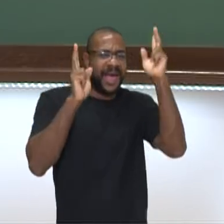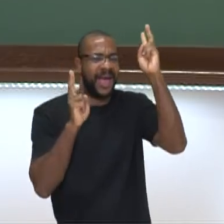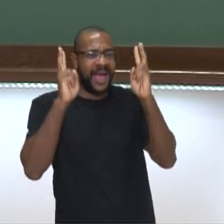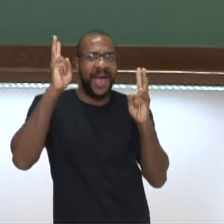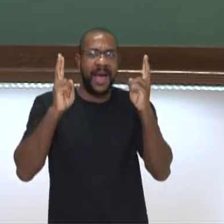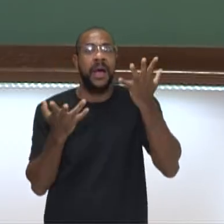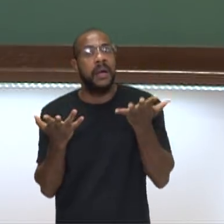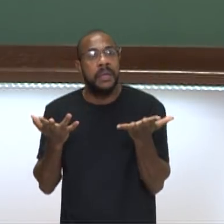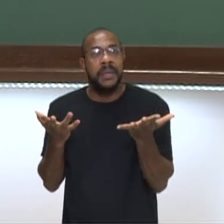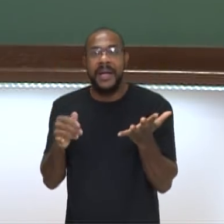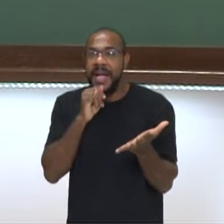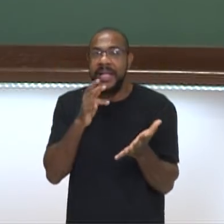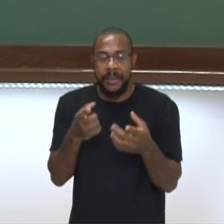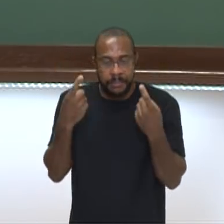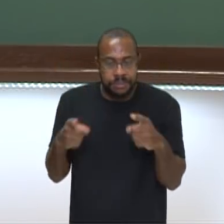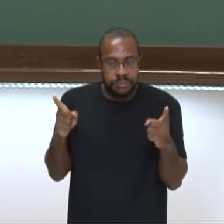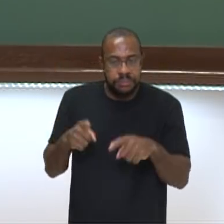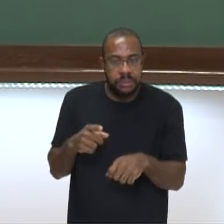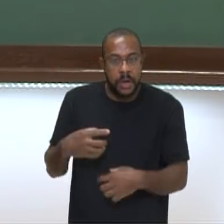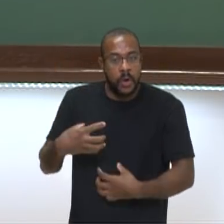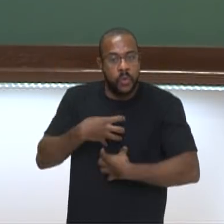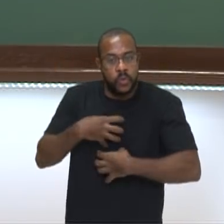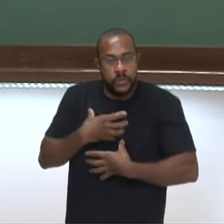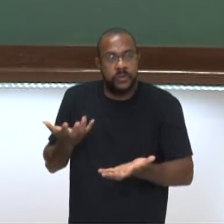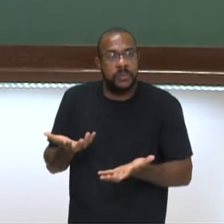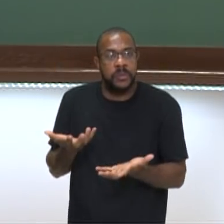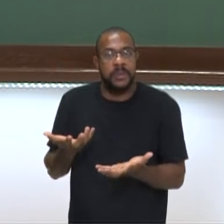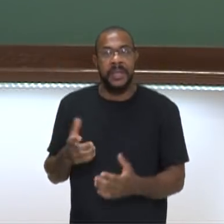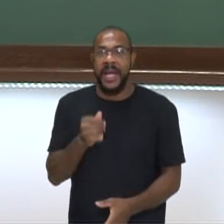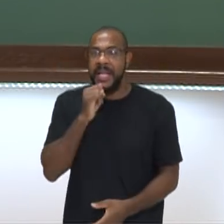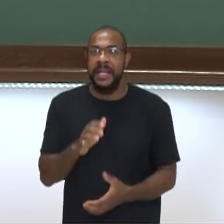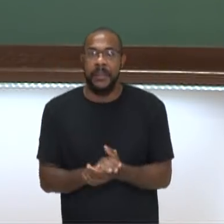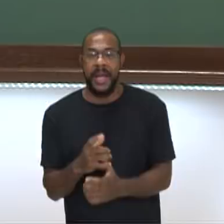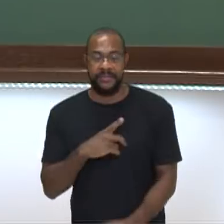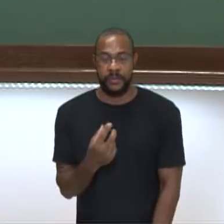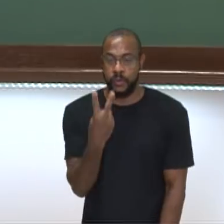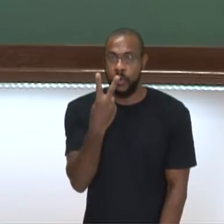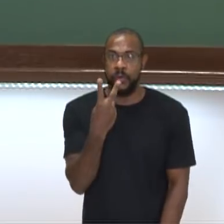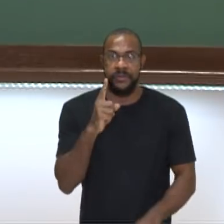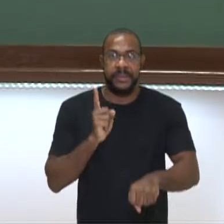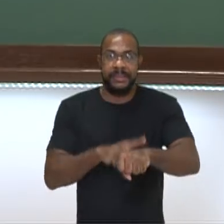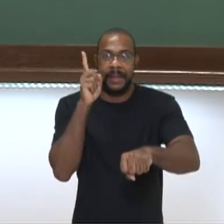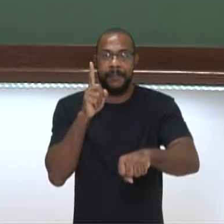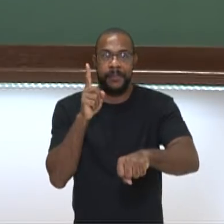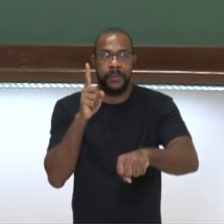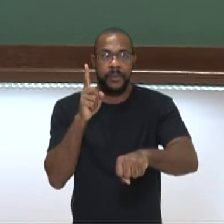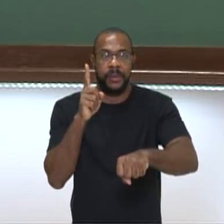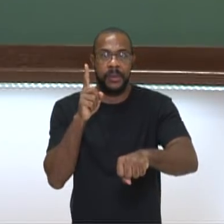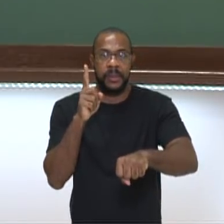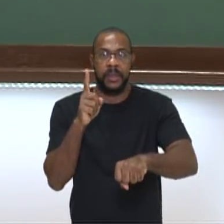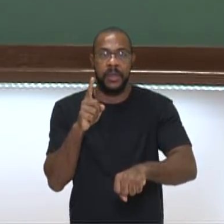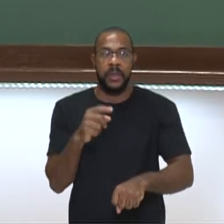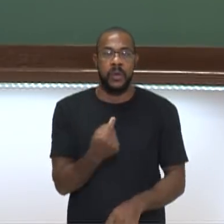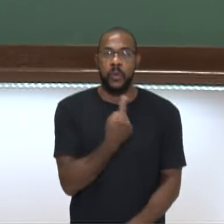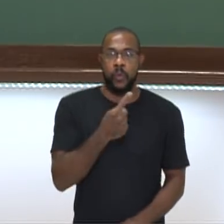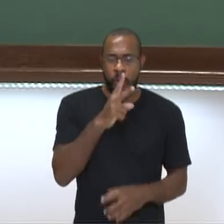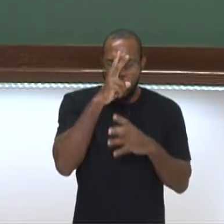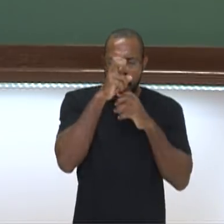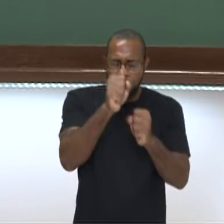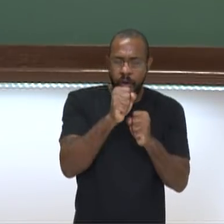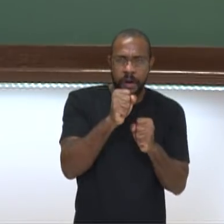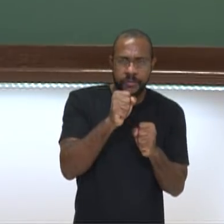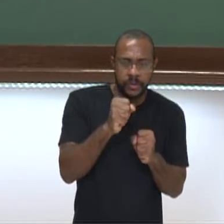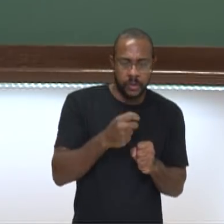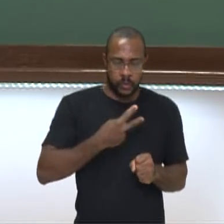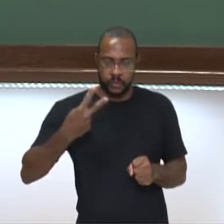militar, o compasso da marcha ele é de 2 tempos. O primeiro tempo forte, o segundo